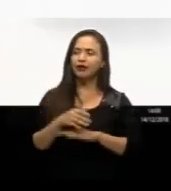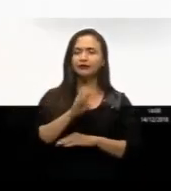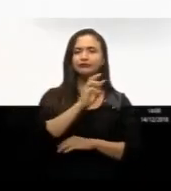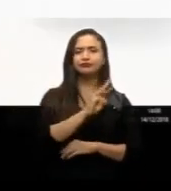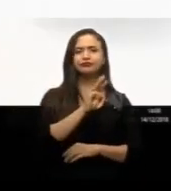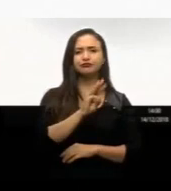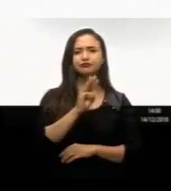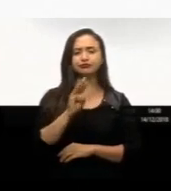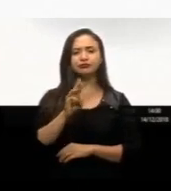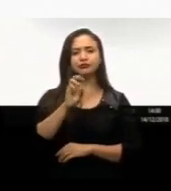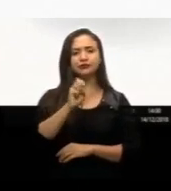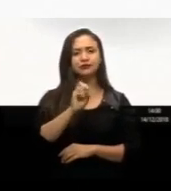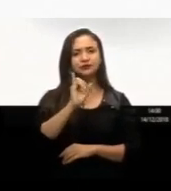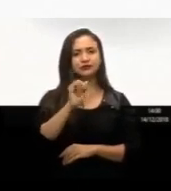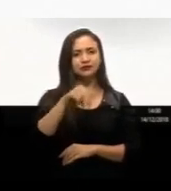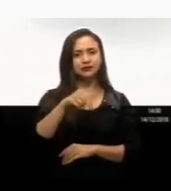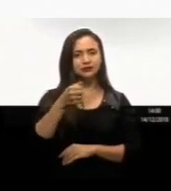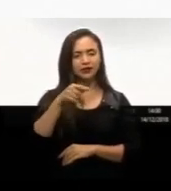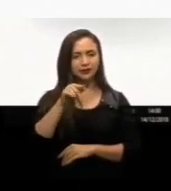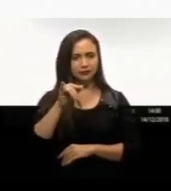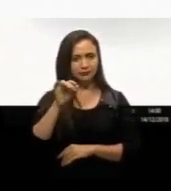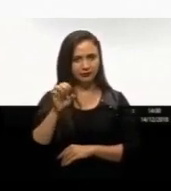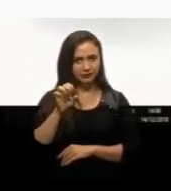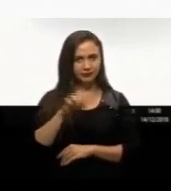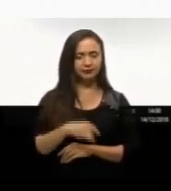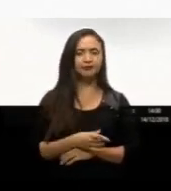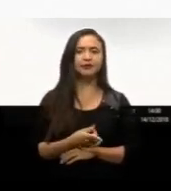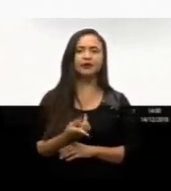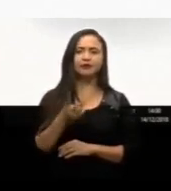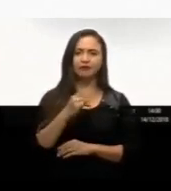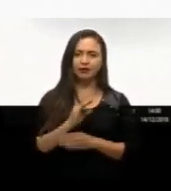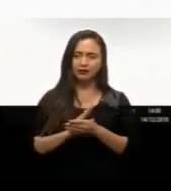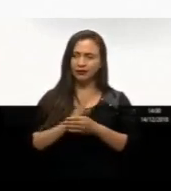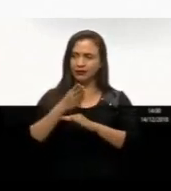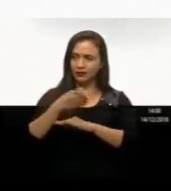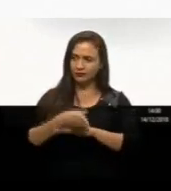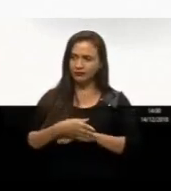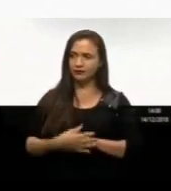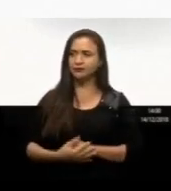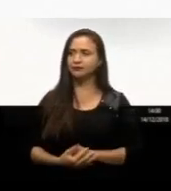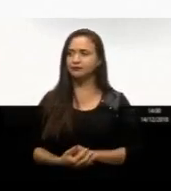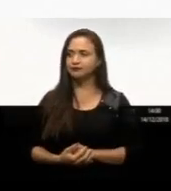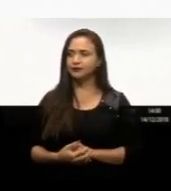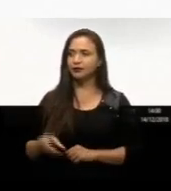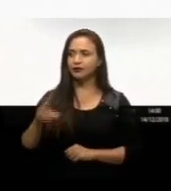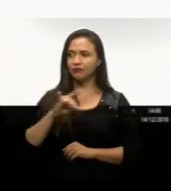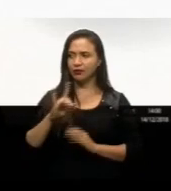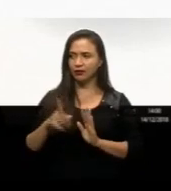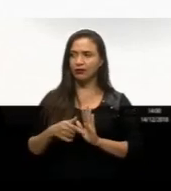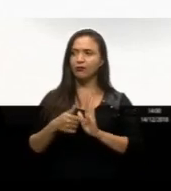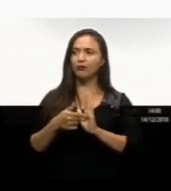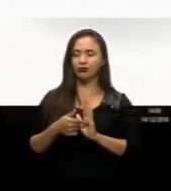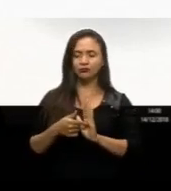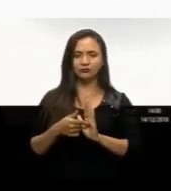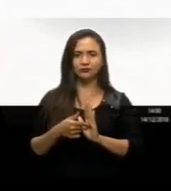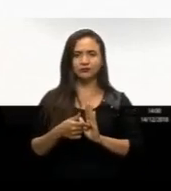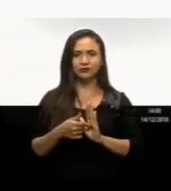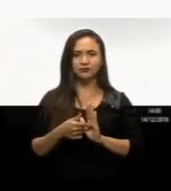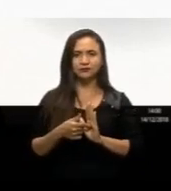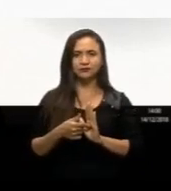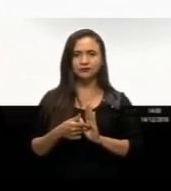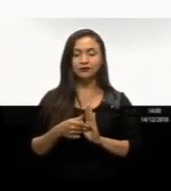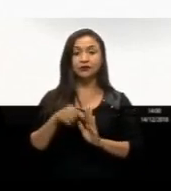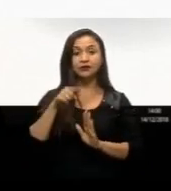Então, a gente vai digitar Sinap, vai acessar o site da Caixa, tá? Vai aparecer essa tela aqui pra gente.